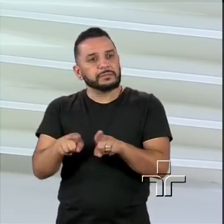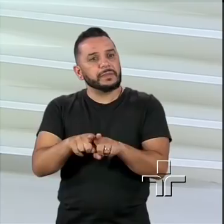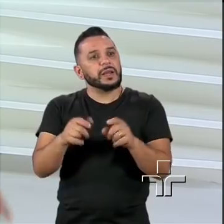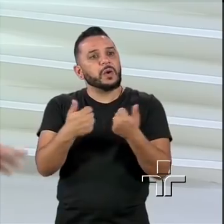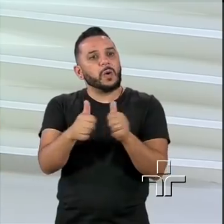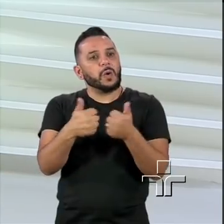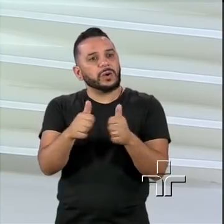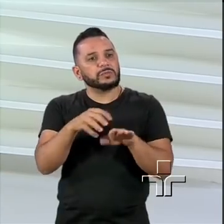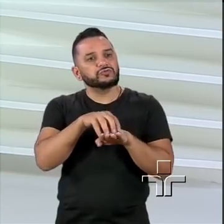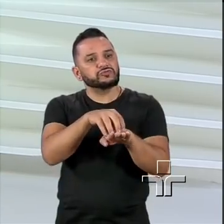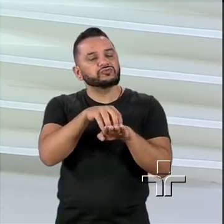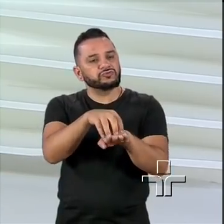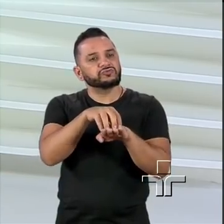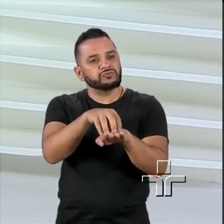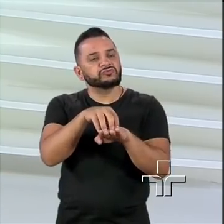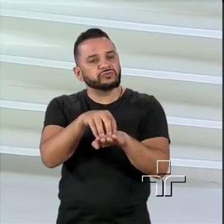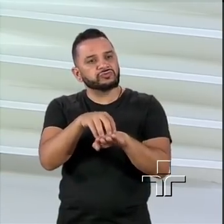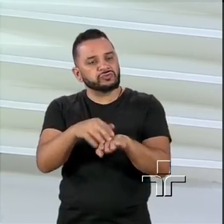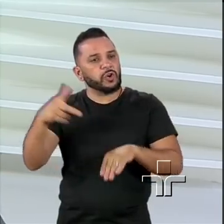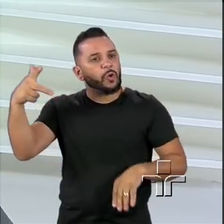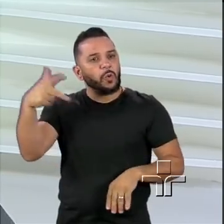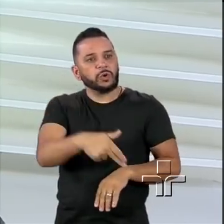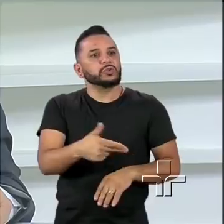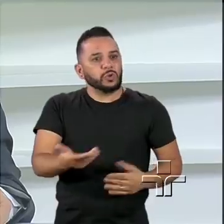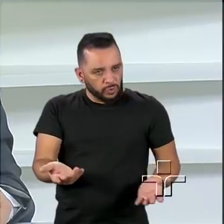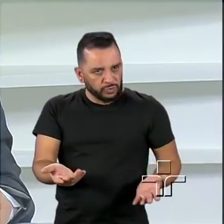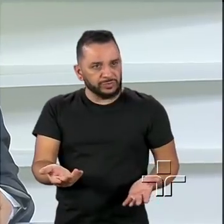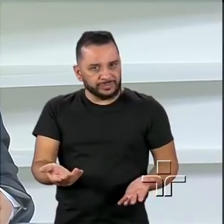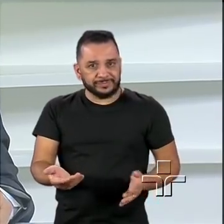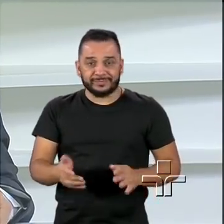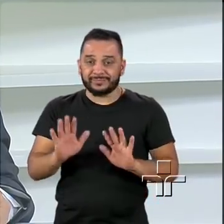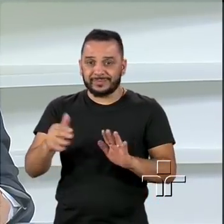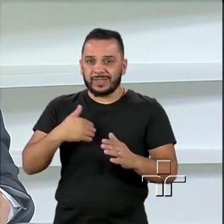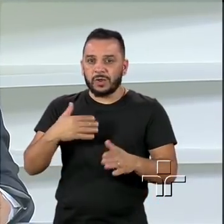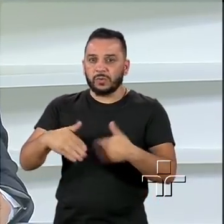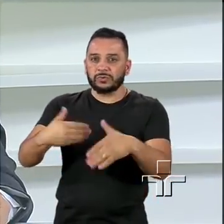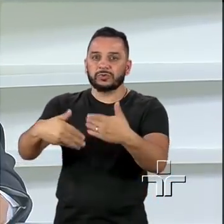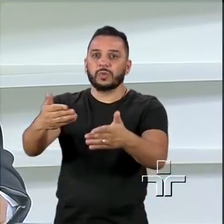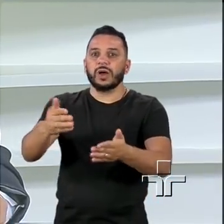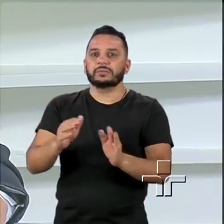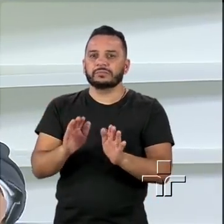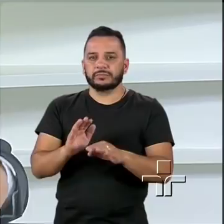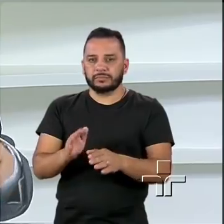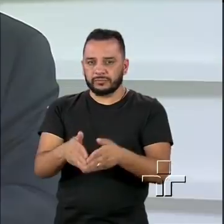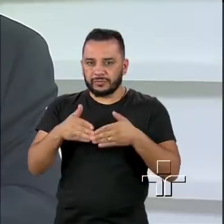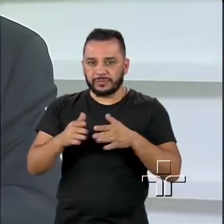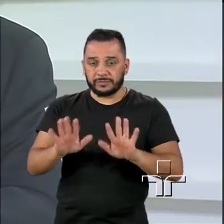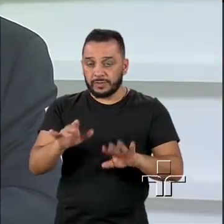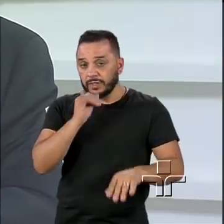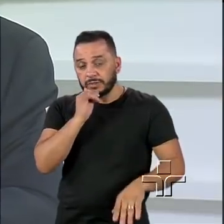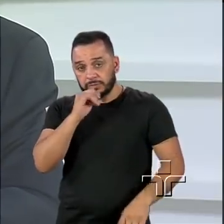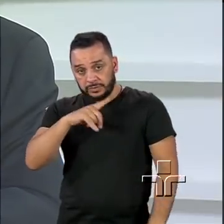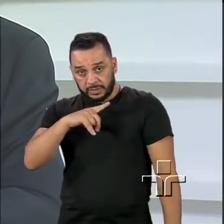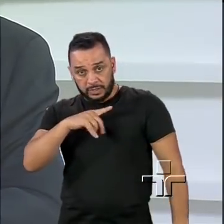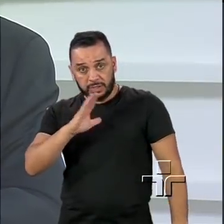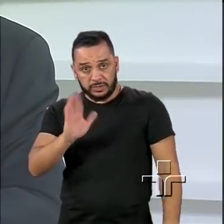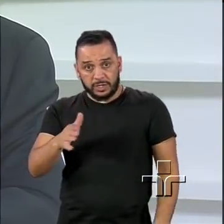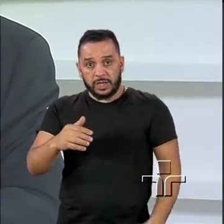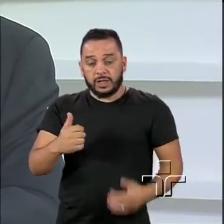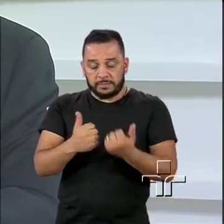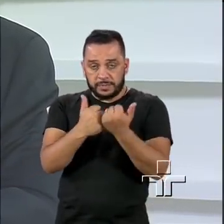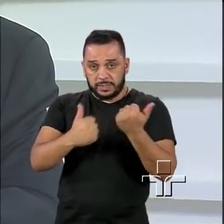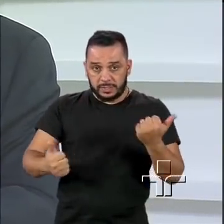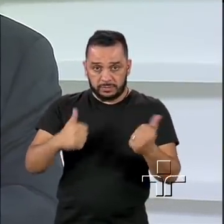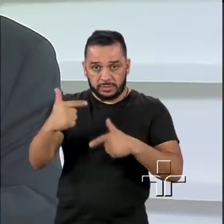das crianças. Ou seja, parece que não é muito afeito às crianças. Marinho, vamos perguntar do Figueiredo, por favor. Ministro, o senhor foi ministro do Trabalho e